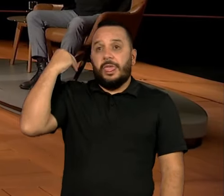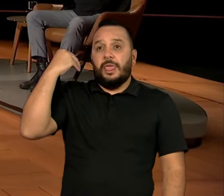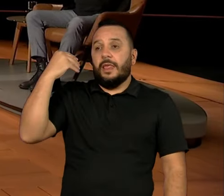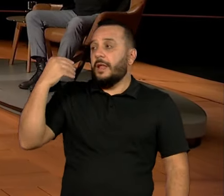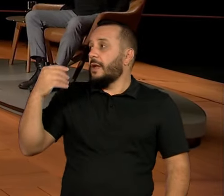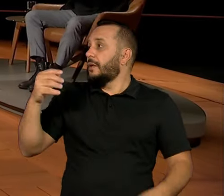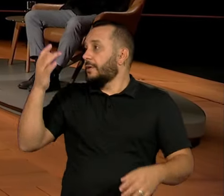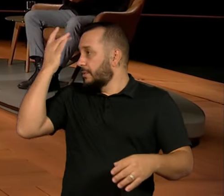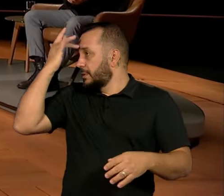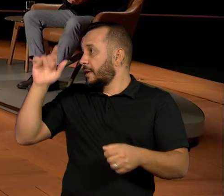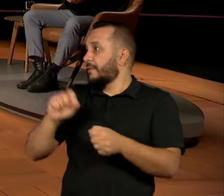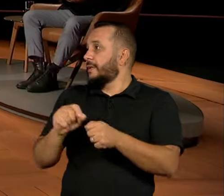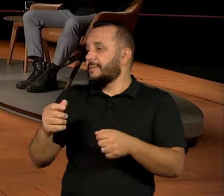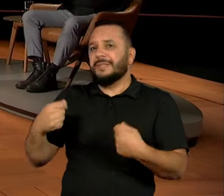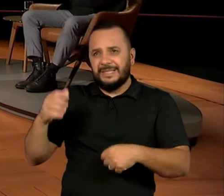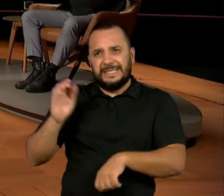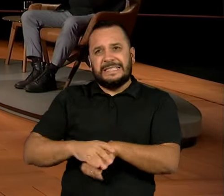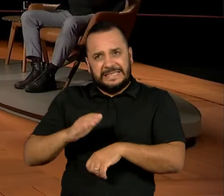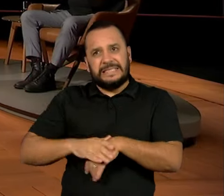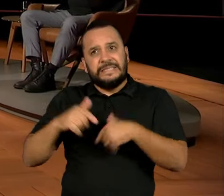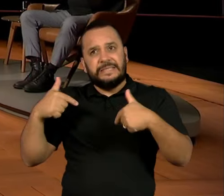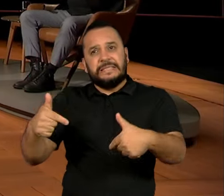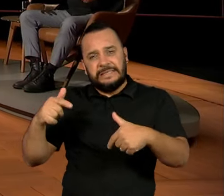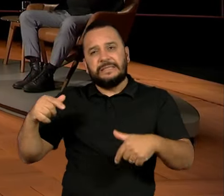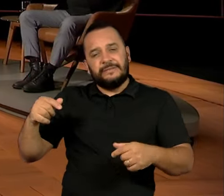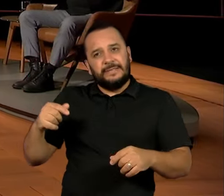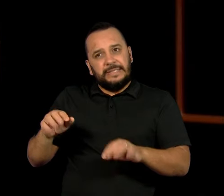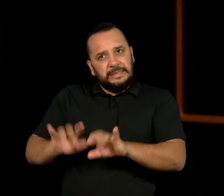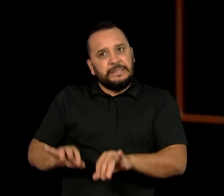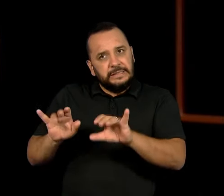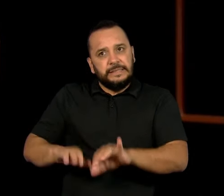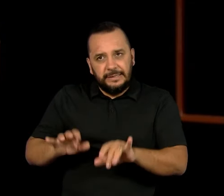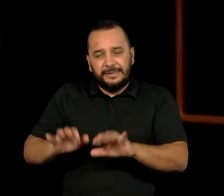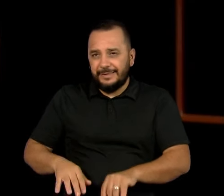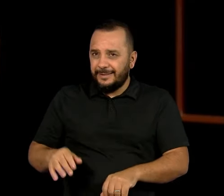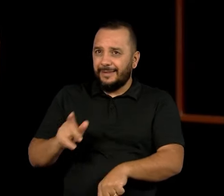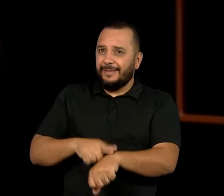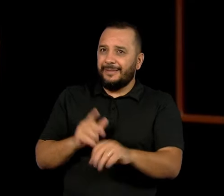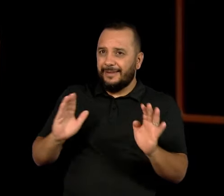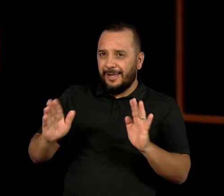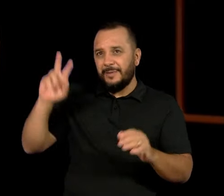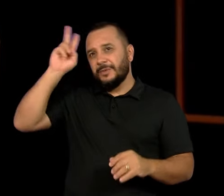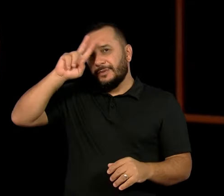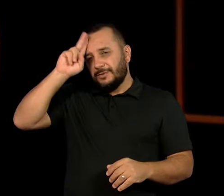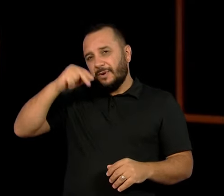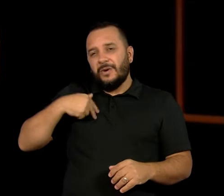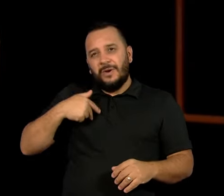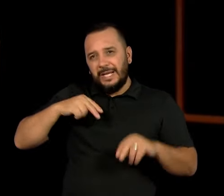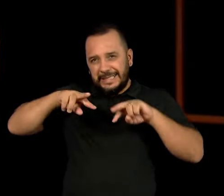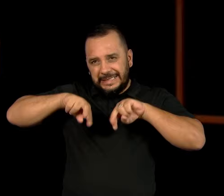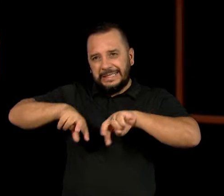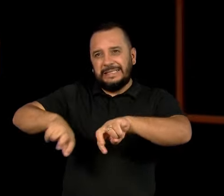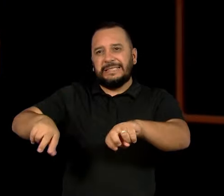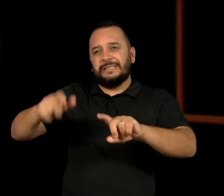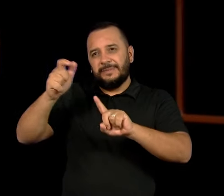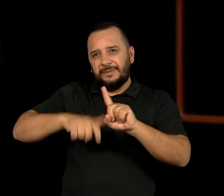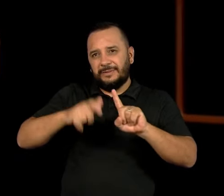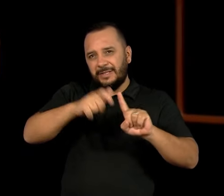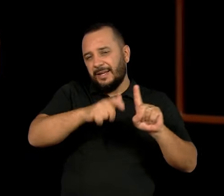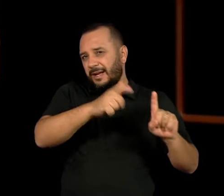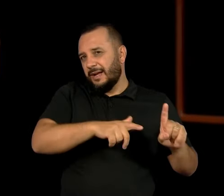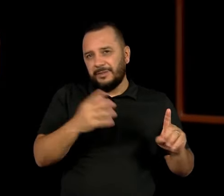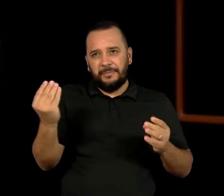o que fazer. Tem que fazer. Não dá tempo. Tem que acontecer. Então, pega seu tema, pega sua história, aprofunda o personagem, cria, coloca